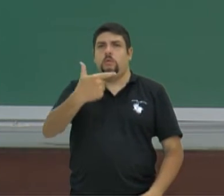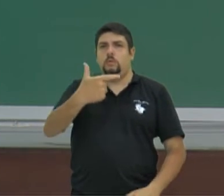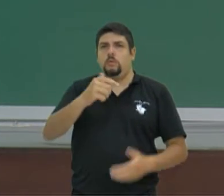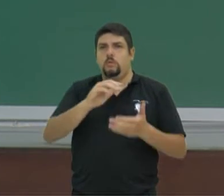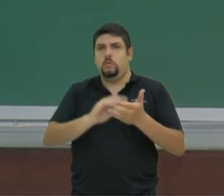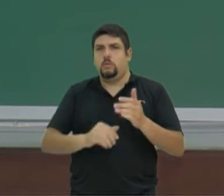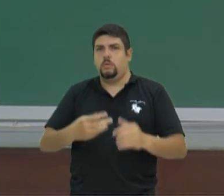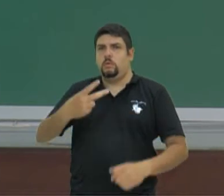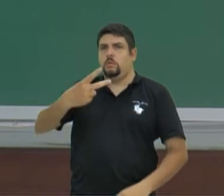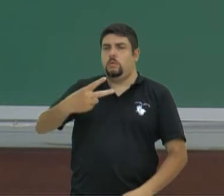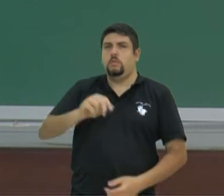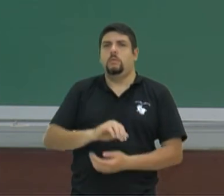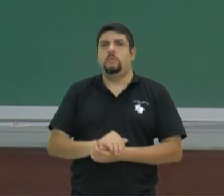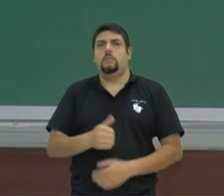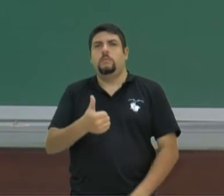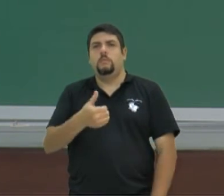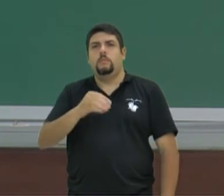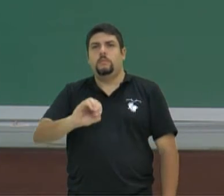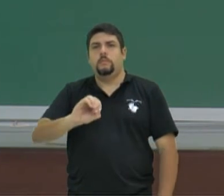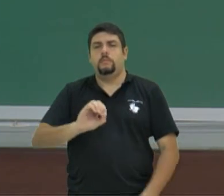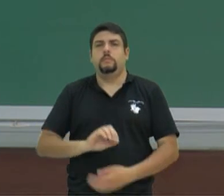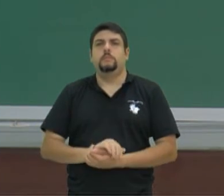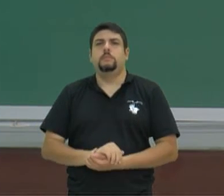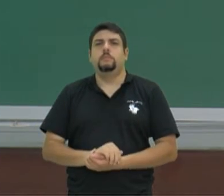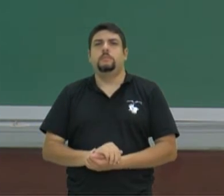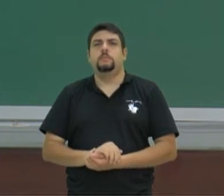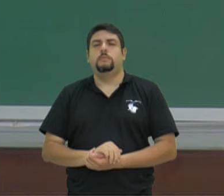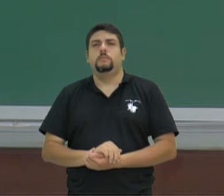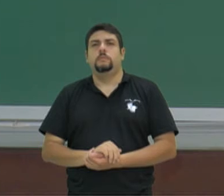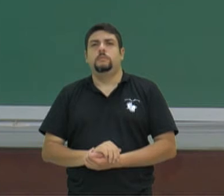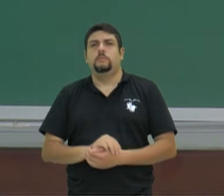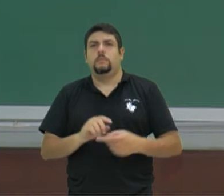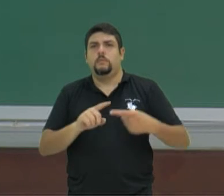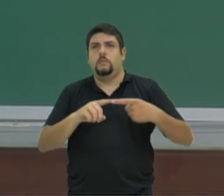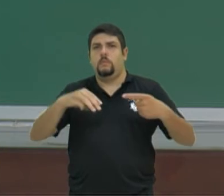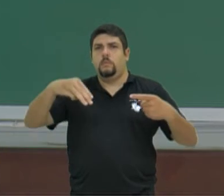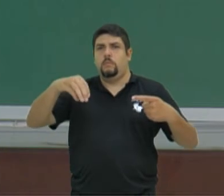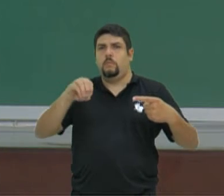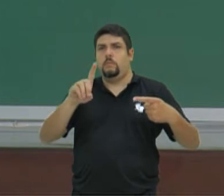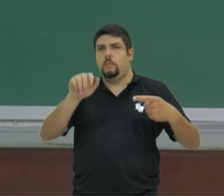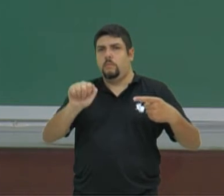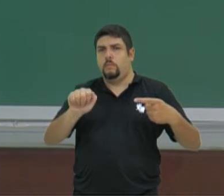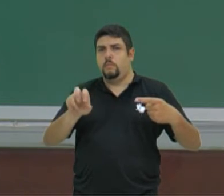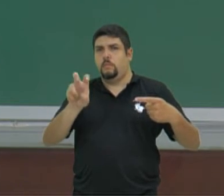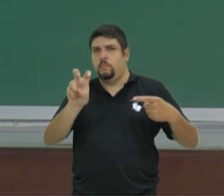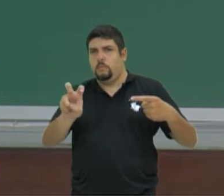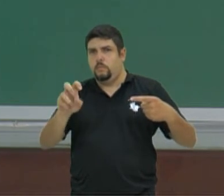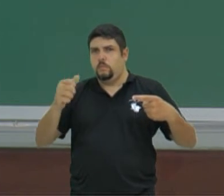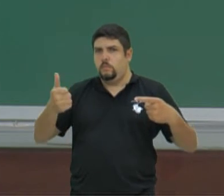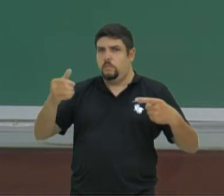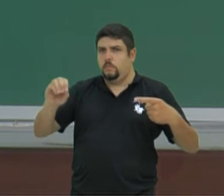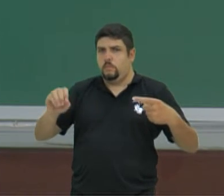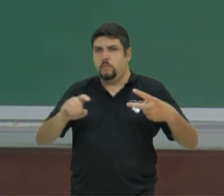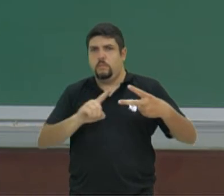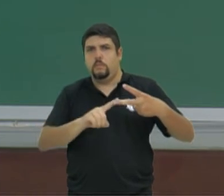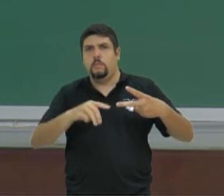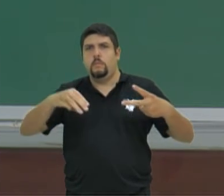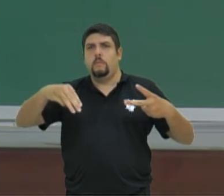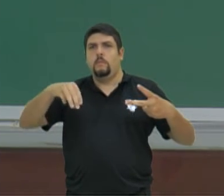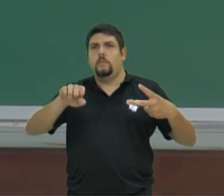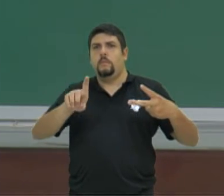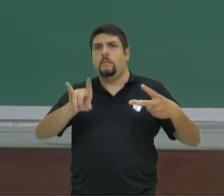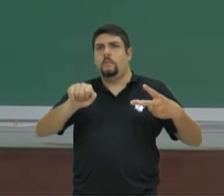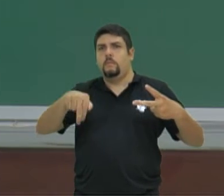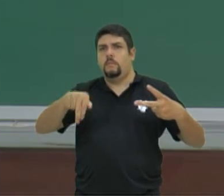quanto? 10. Ok? Então, a moda ficou 5 e 10. A mediana ficou